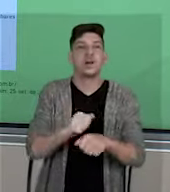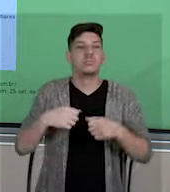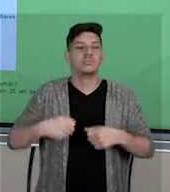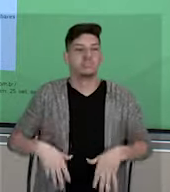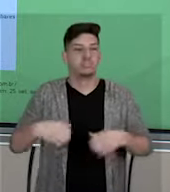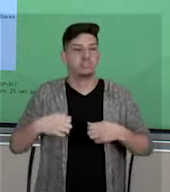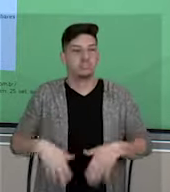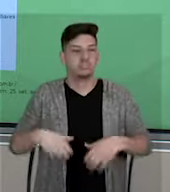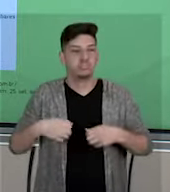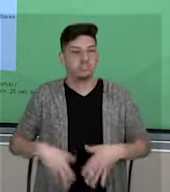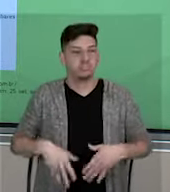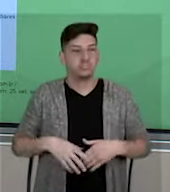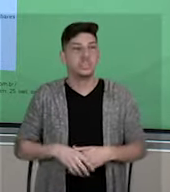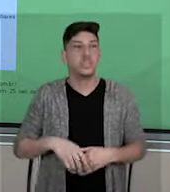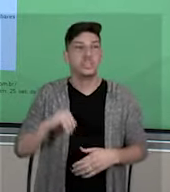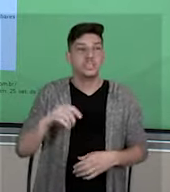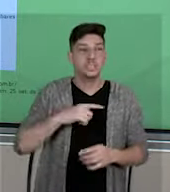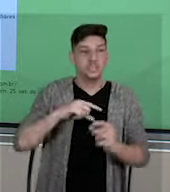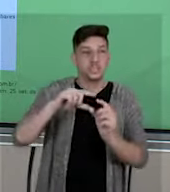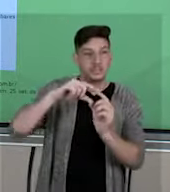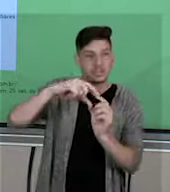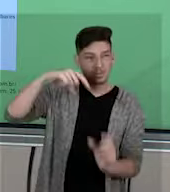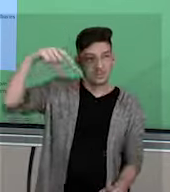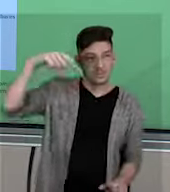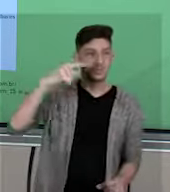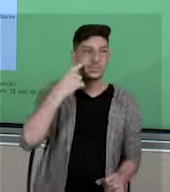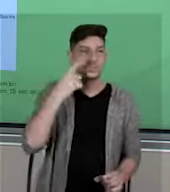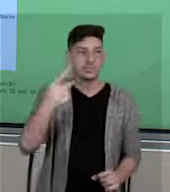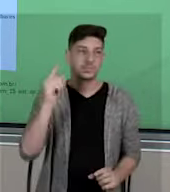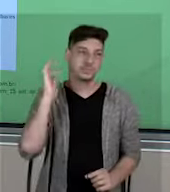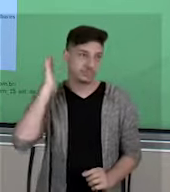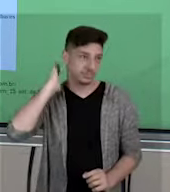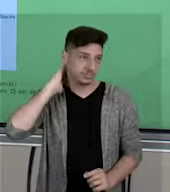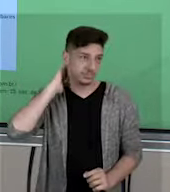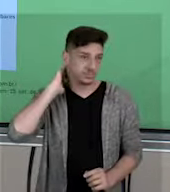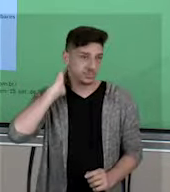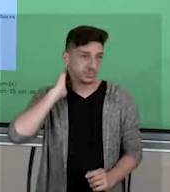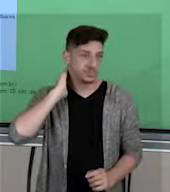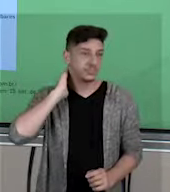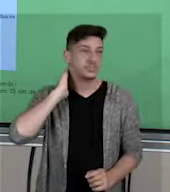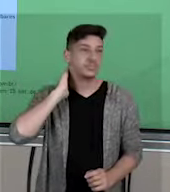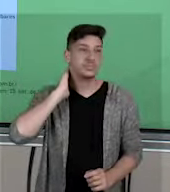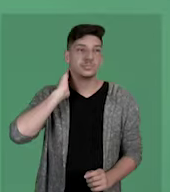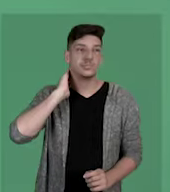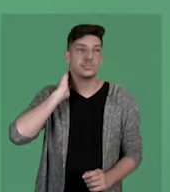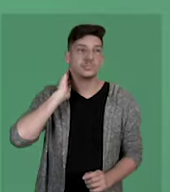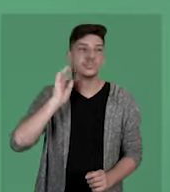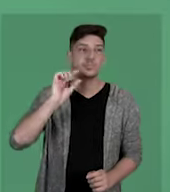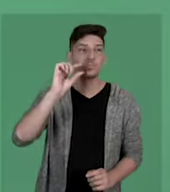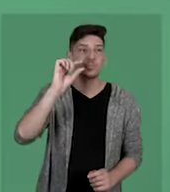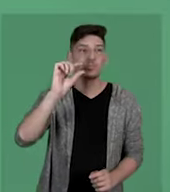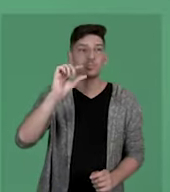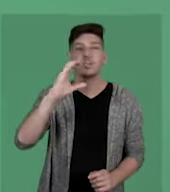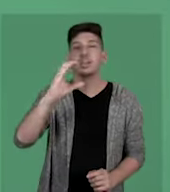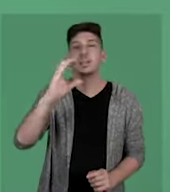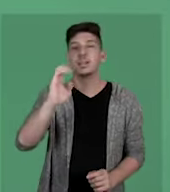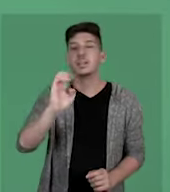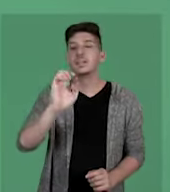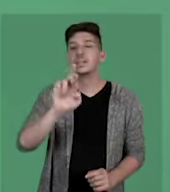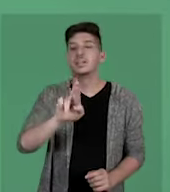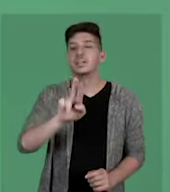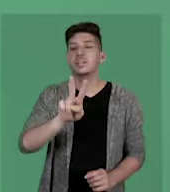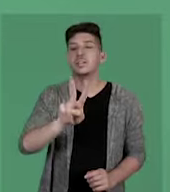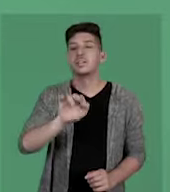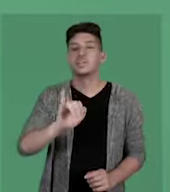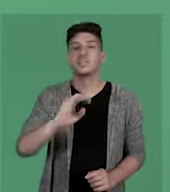coluna vertebral, a gente teria a parte do pescoço logo abaixo do crânio, são as vértebras cervicais, são as